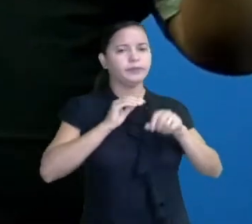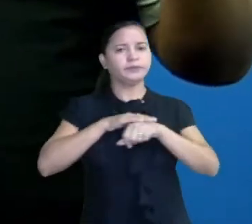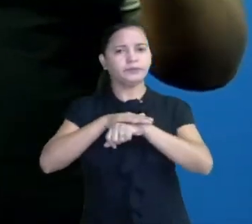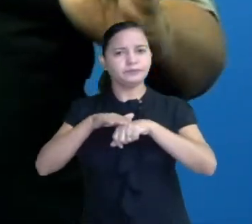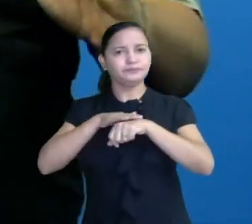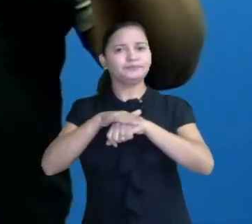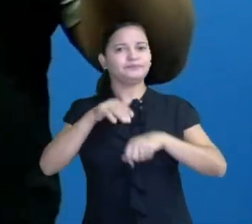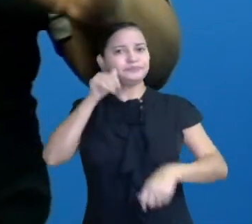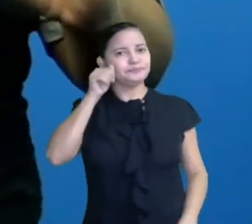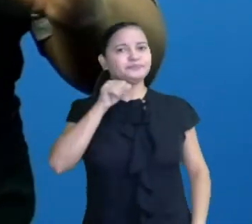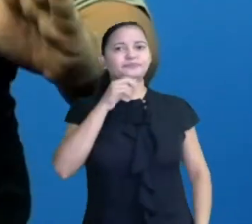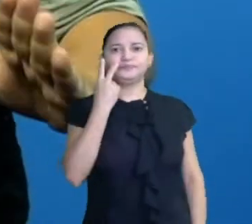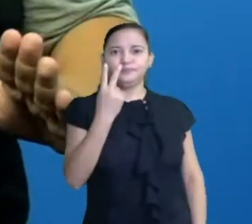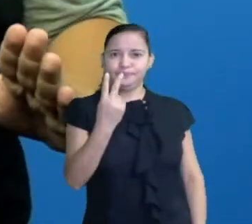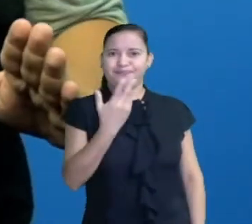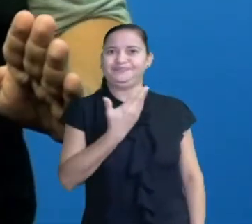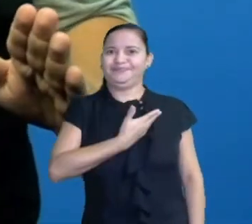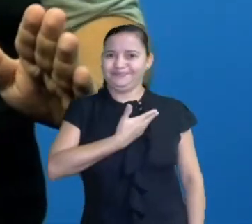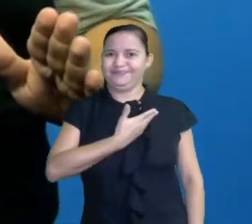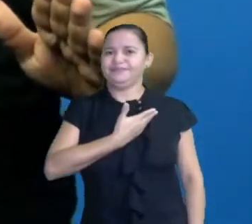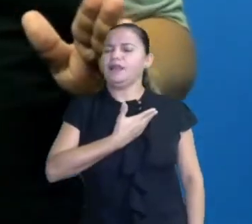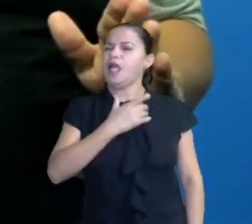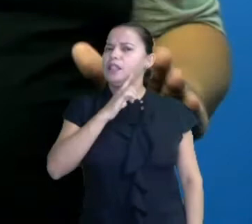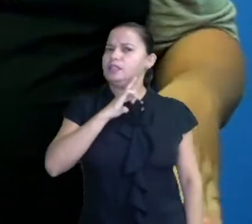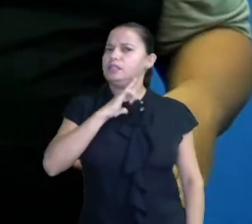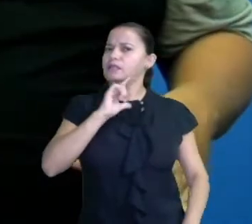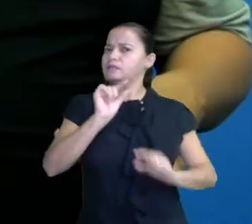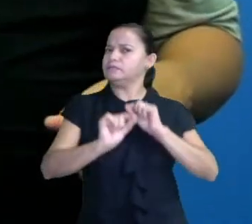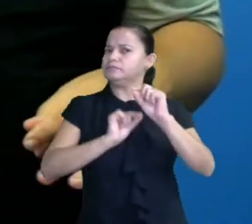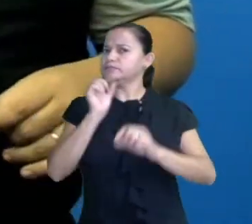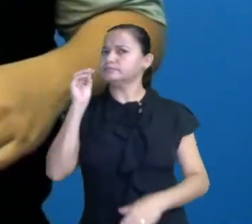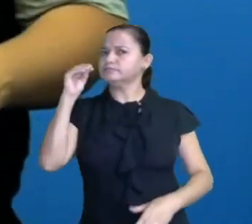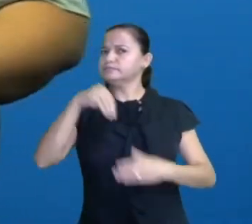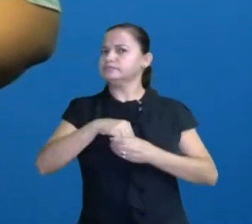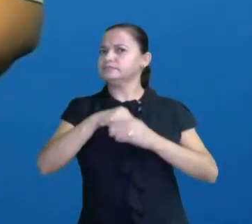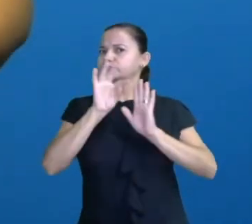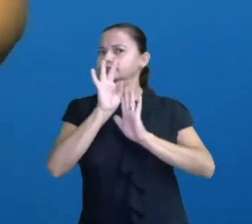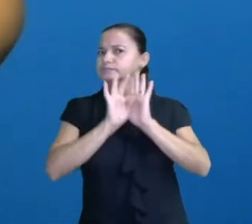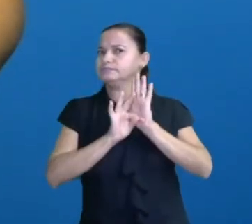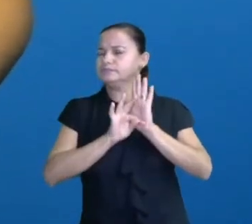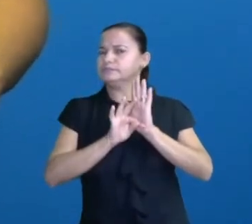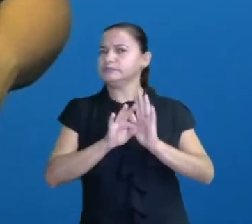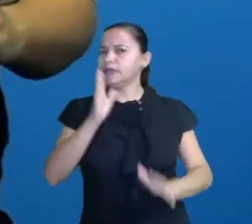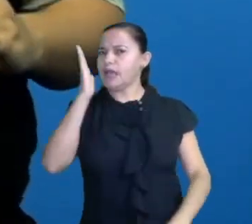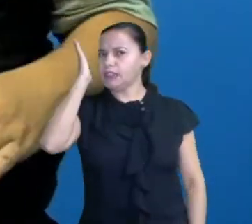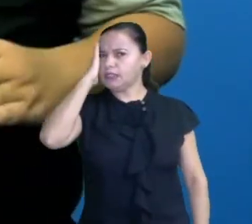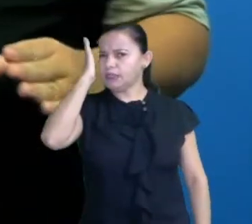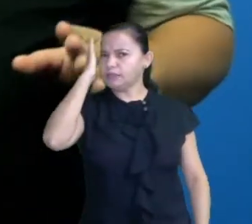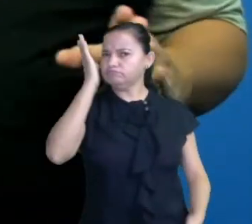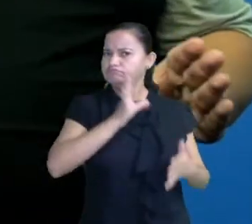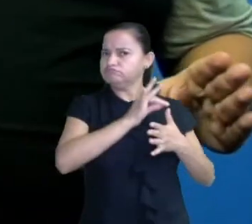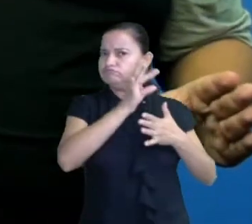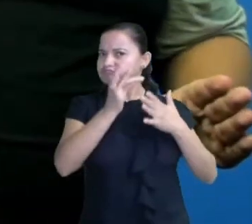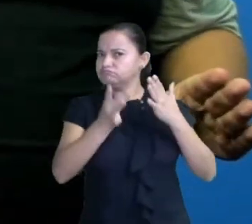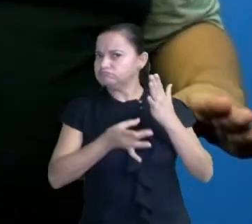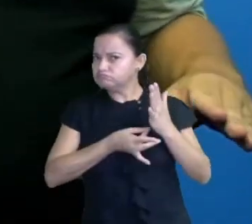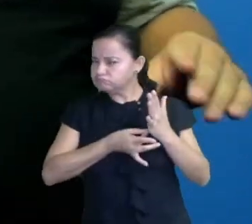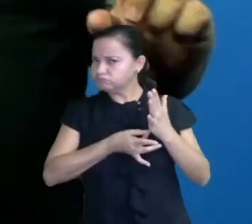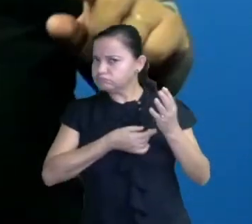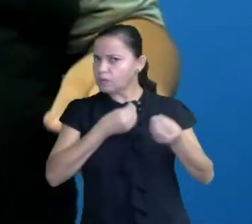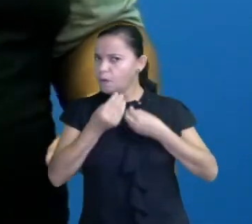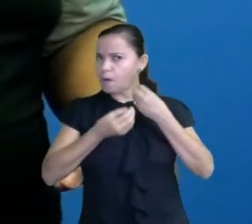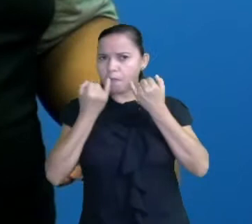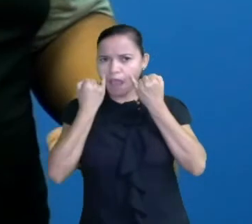algo subentendido nesse diálogo, certo? Vamos entender os pontos que estão subentendidos,